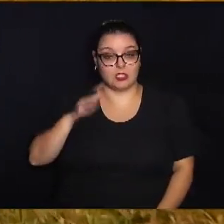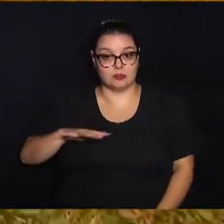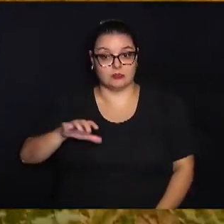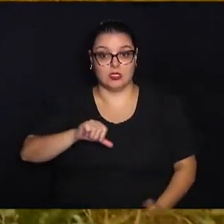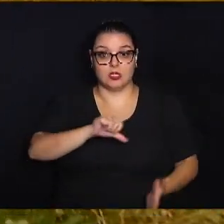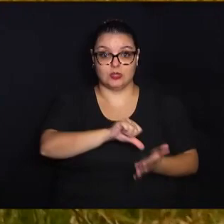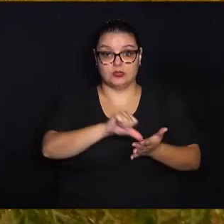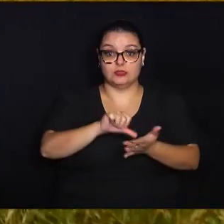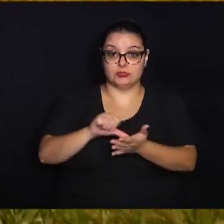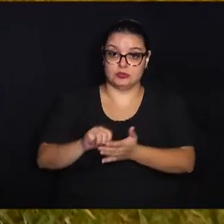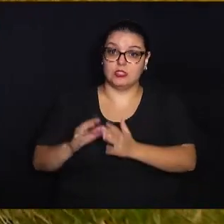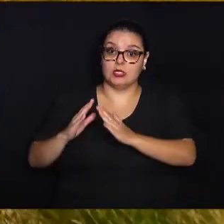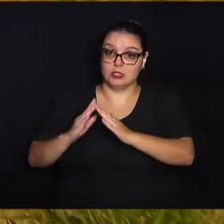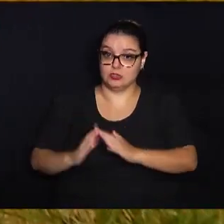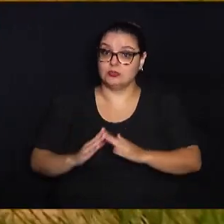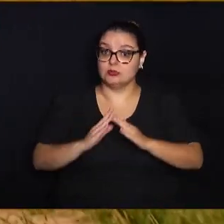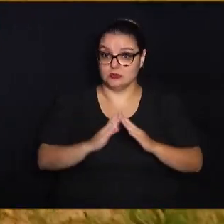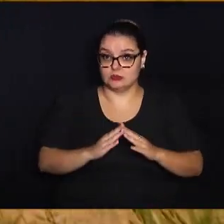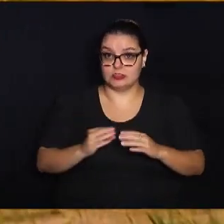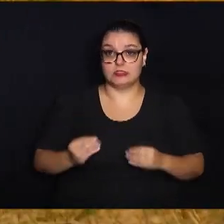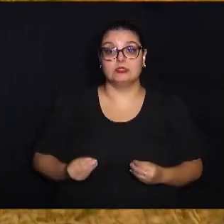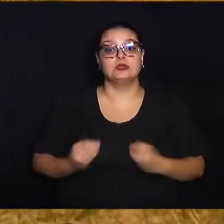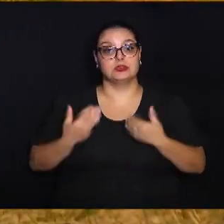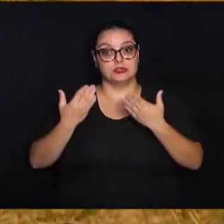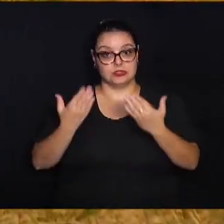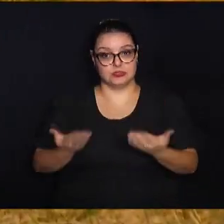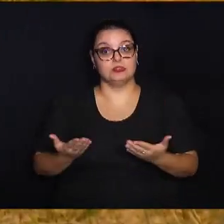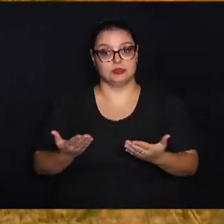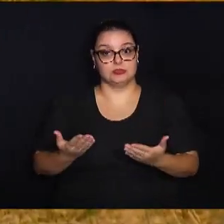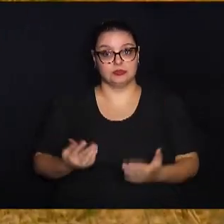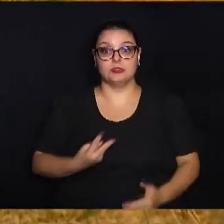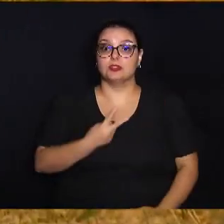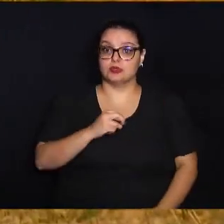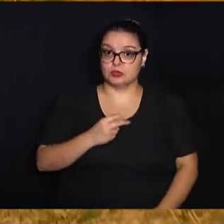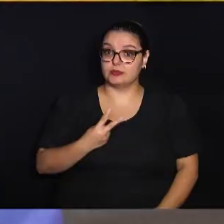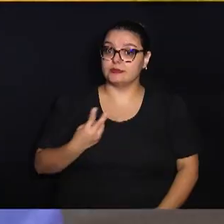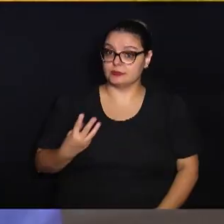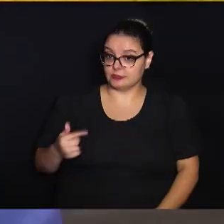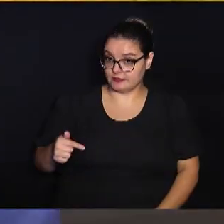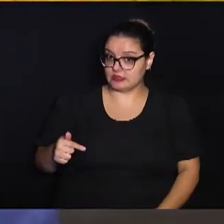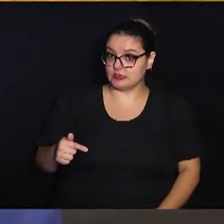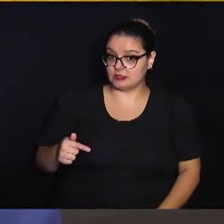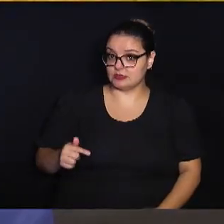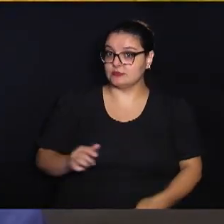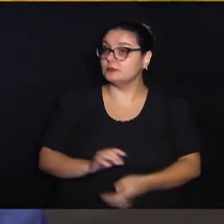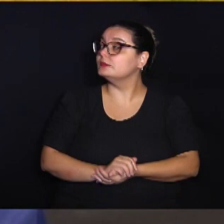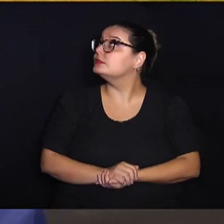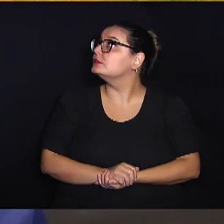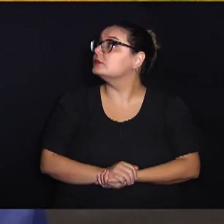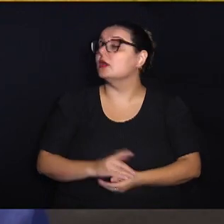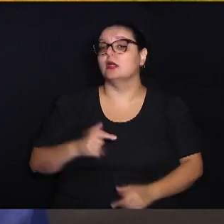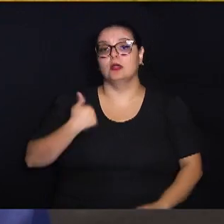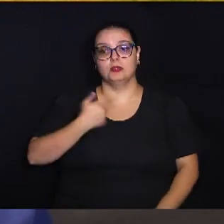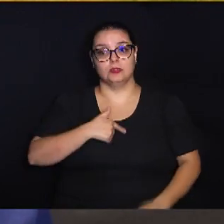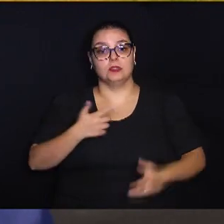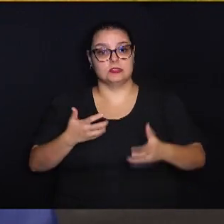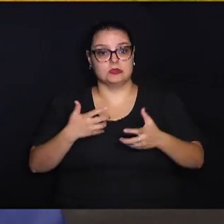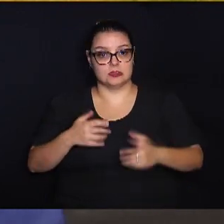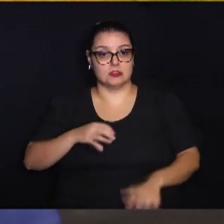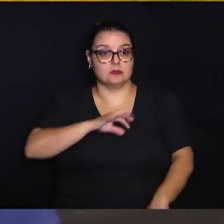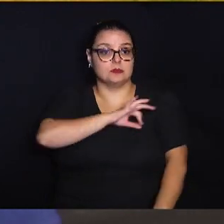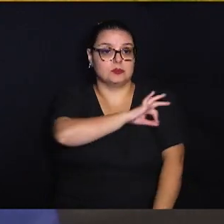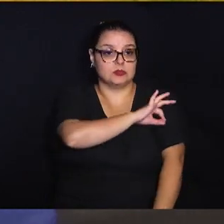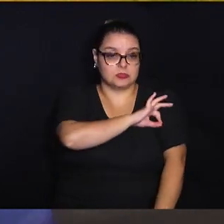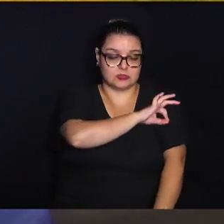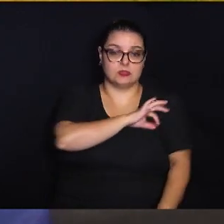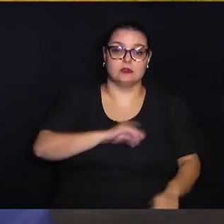unidades habitacionais sejam entregues a partir de 2027. E a gente quer que a prefeitura